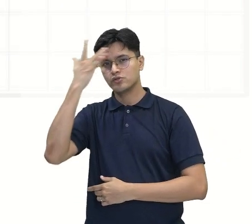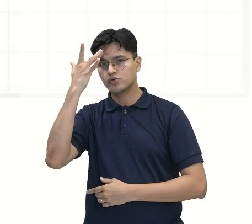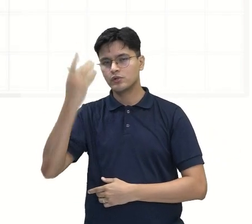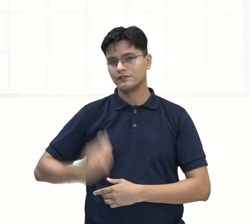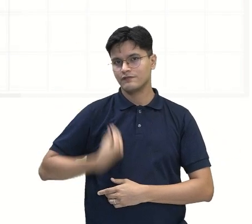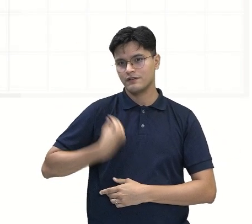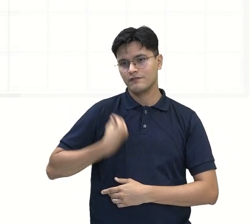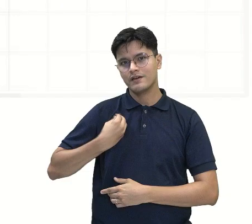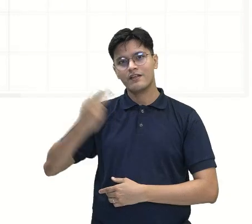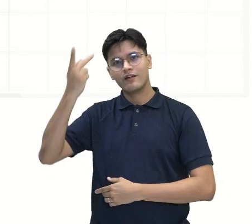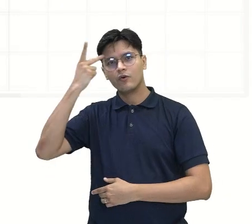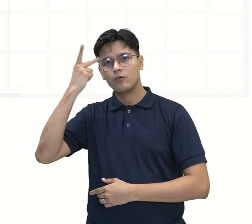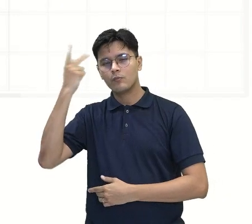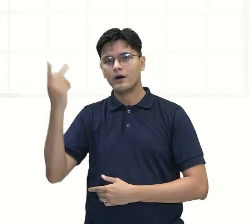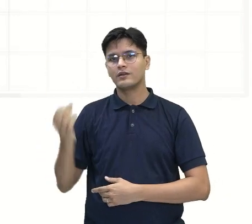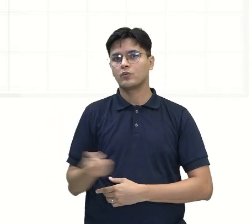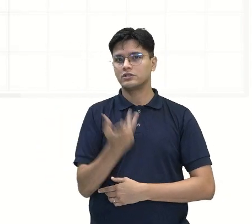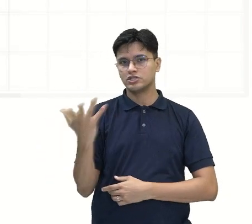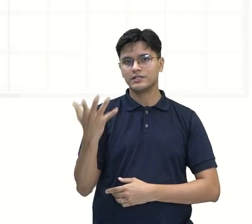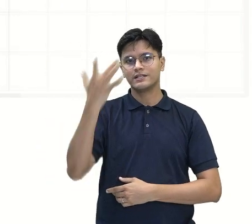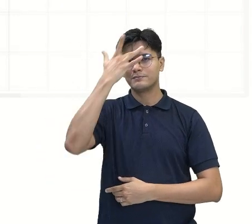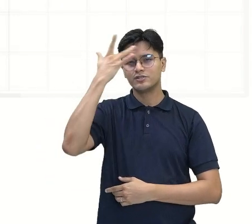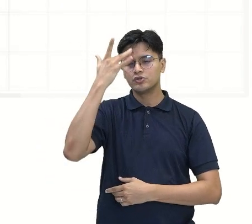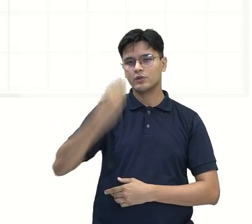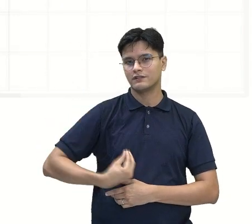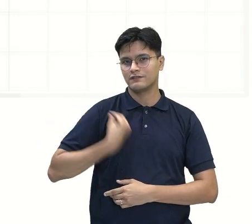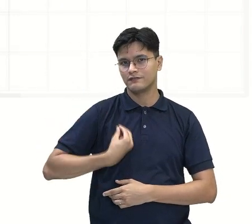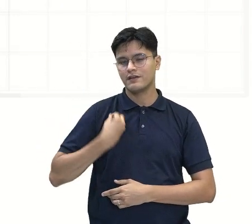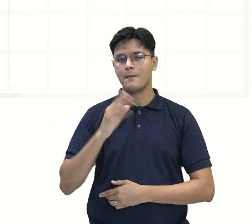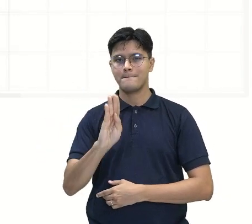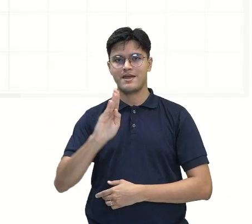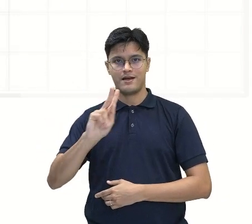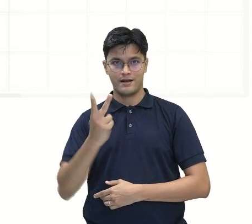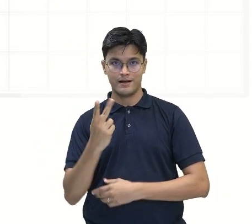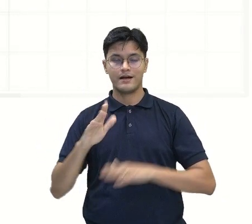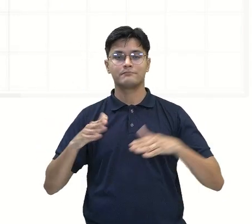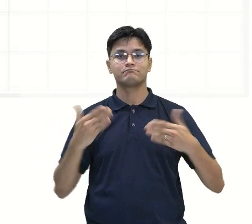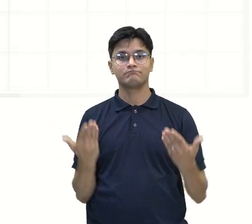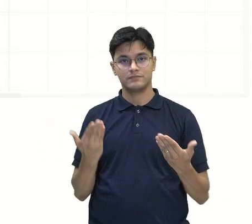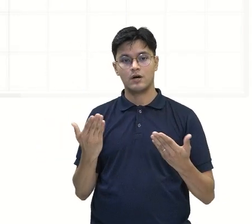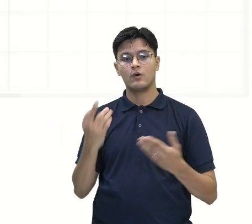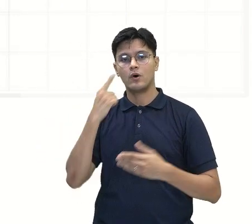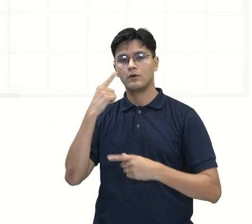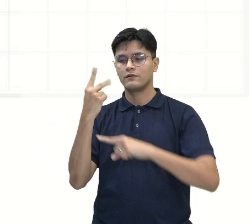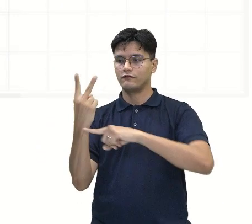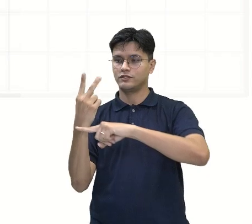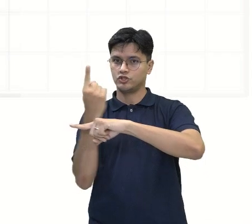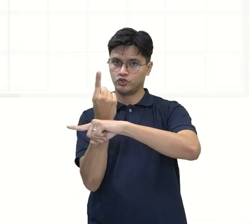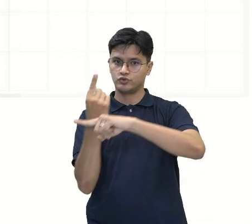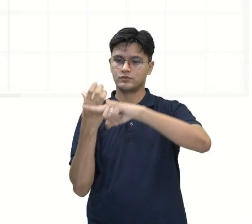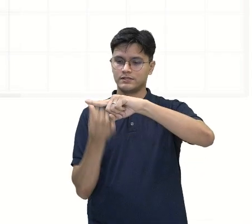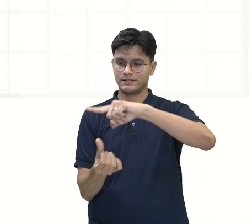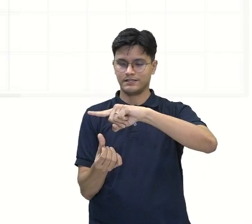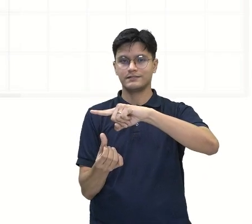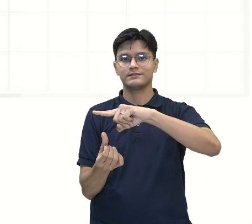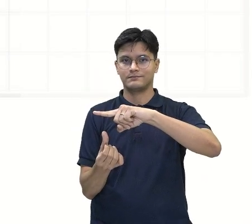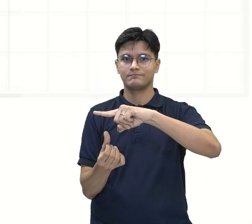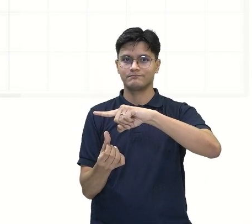minha fração, o 21 vai vir no numerador, tá? E o 6 vai vir no